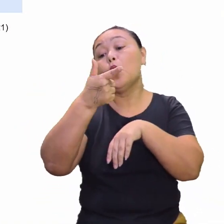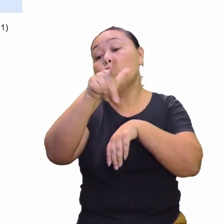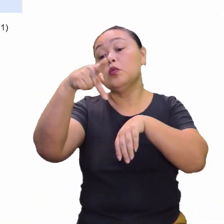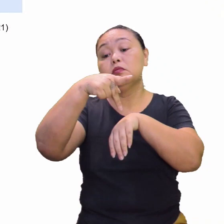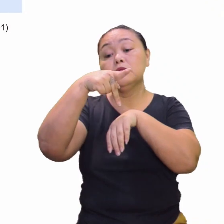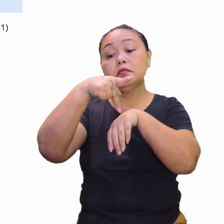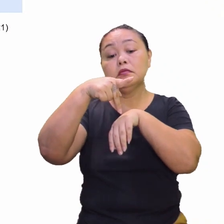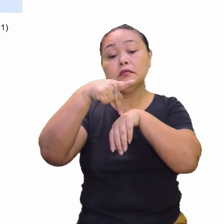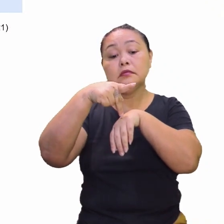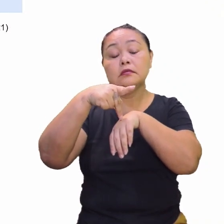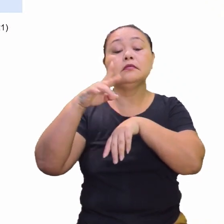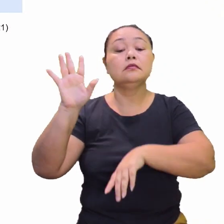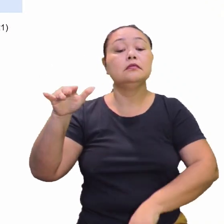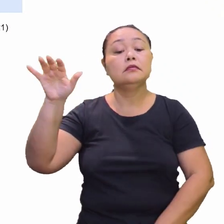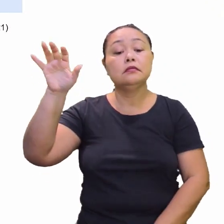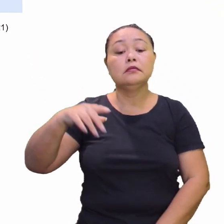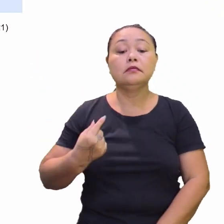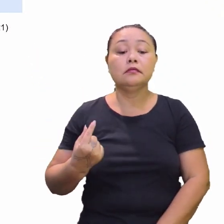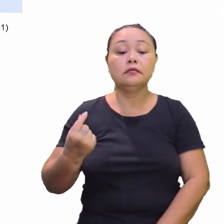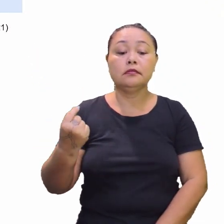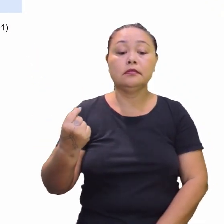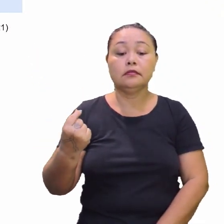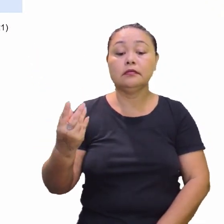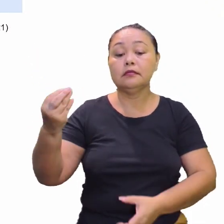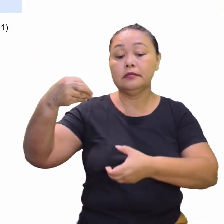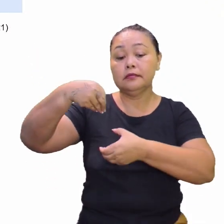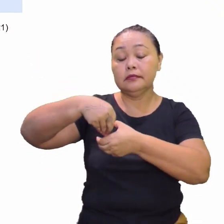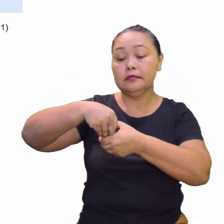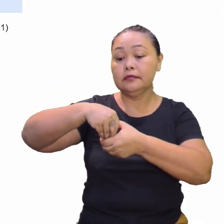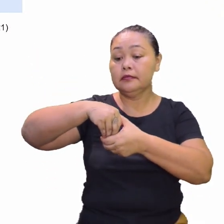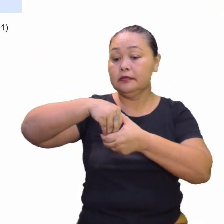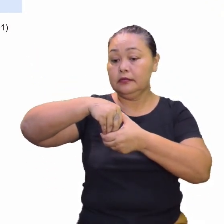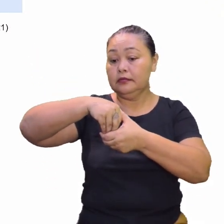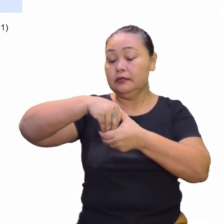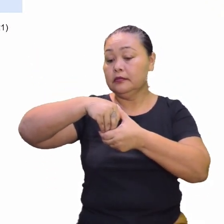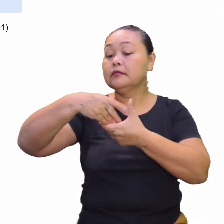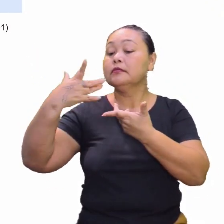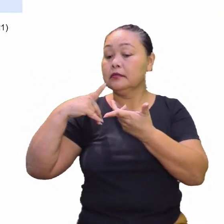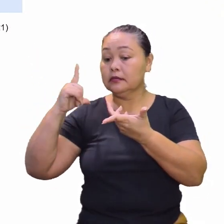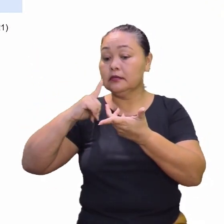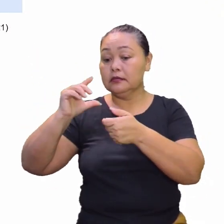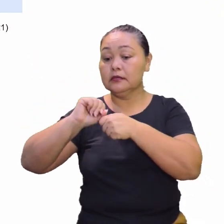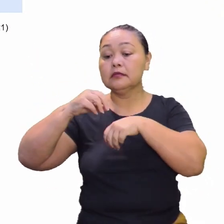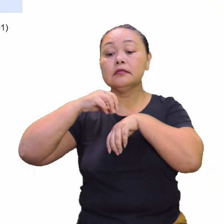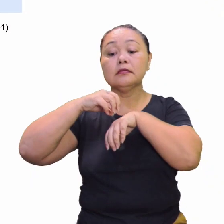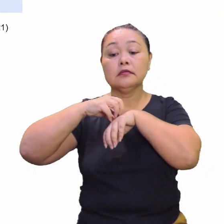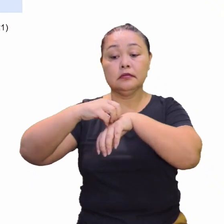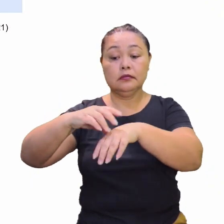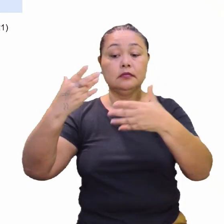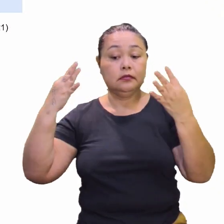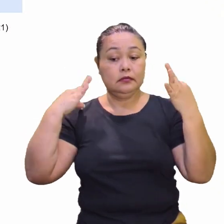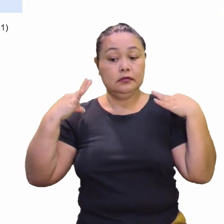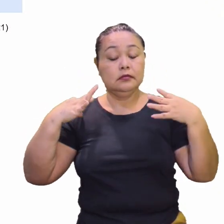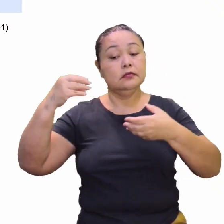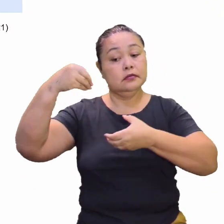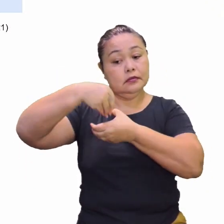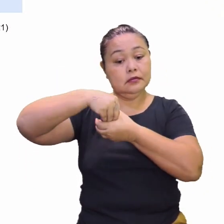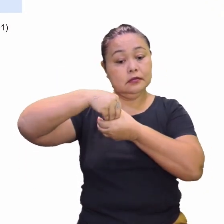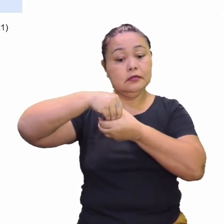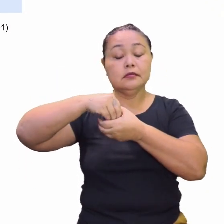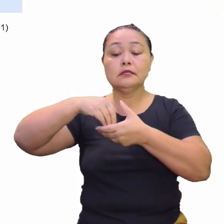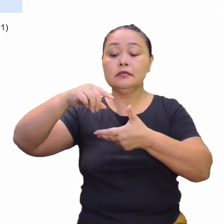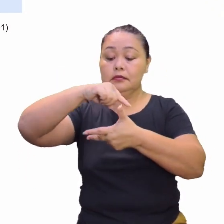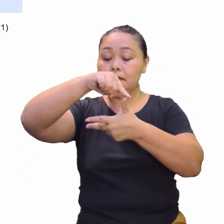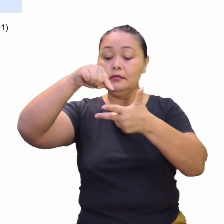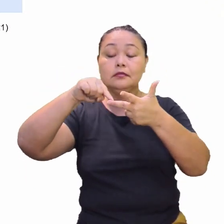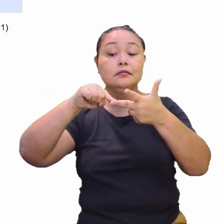outro país. O setor econômico em que o turismo faz parte, galera, é o